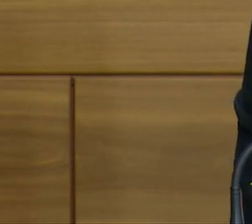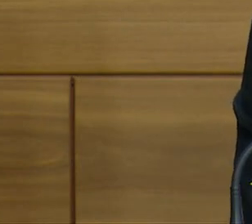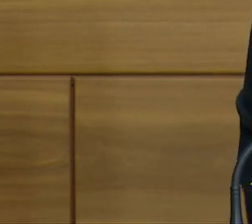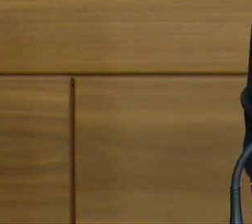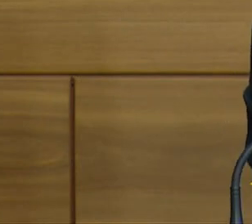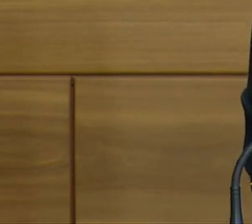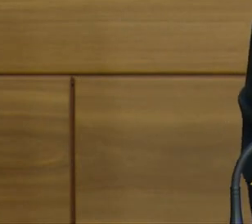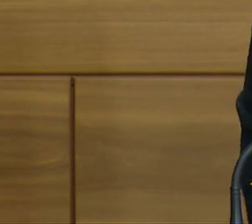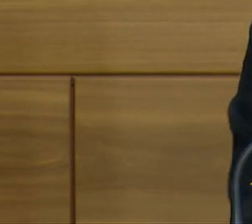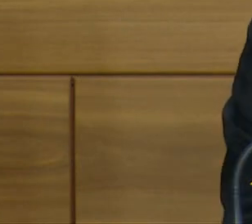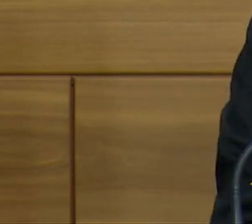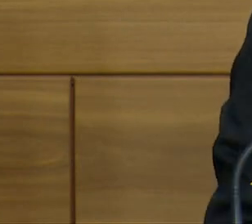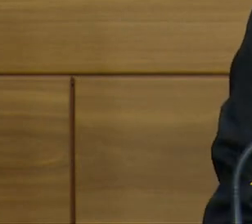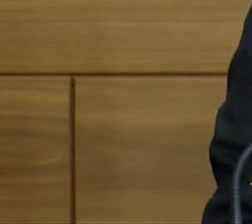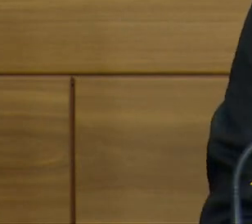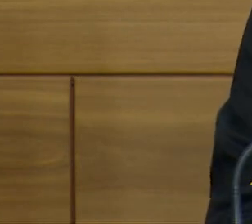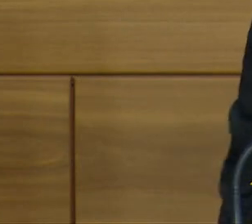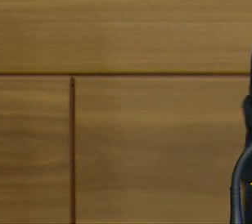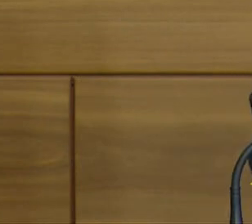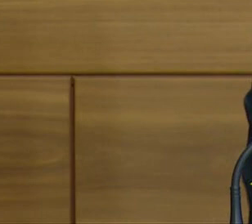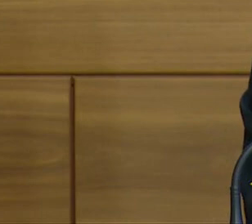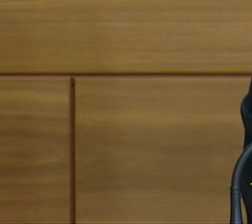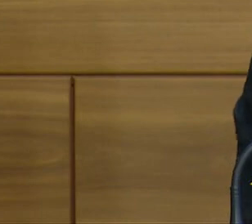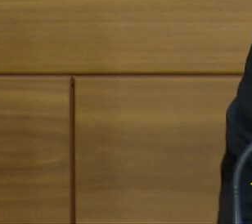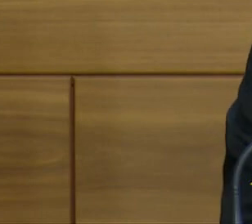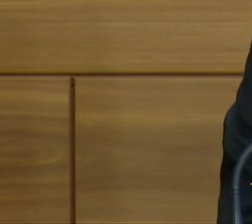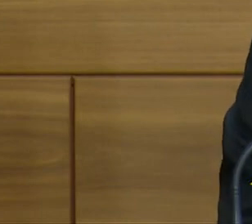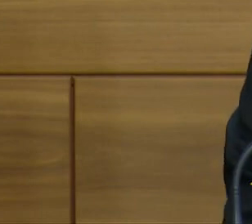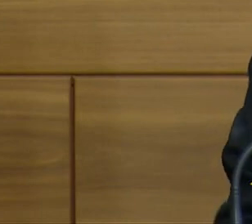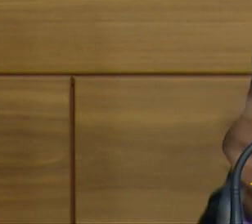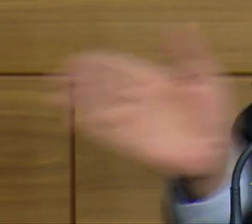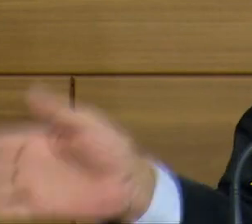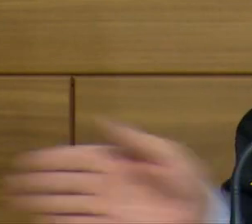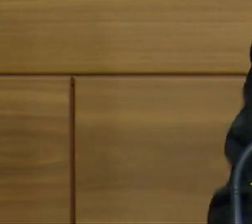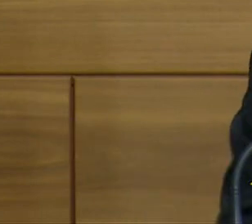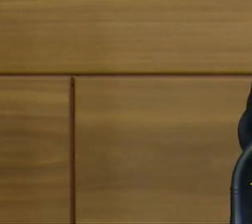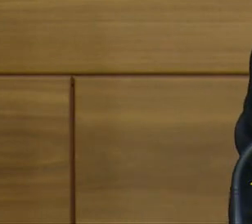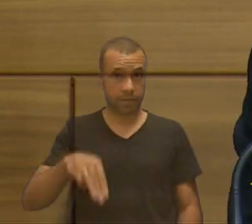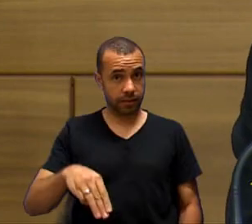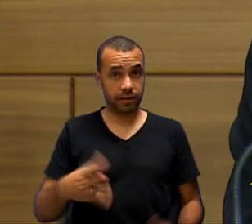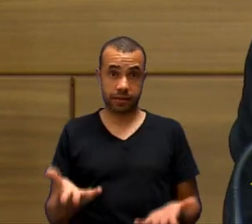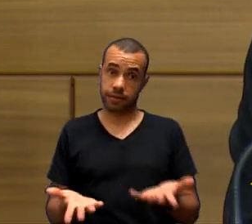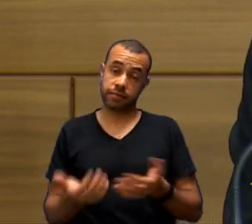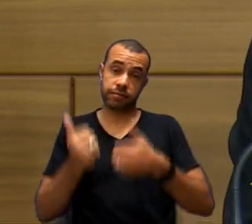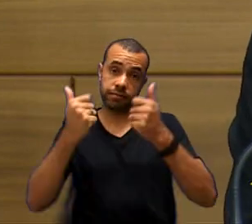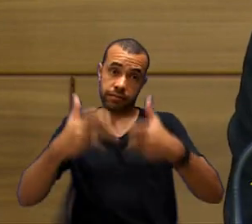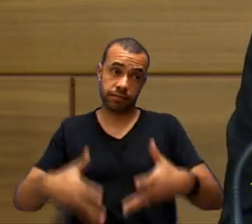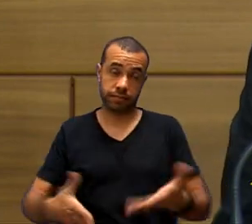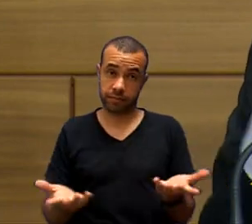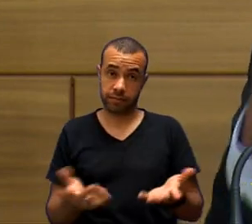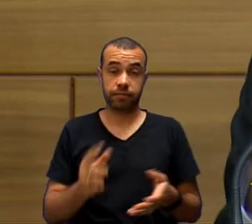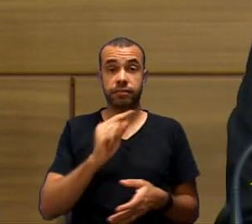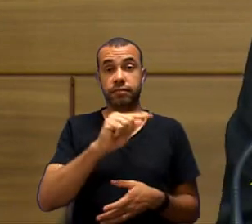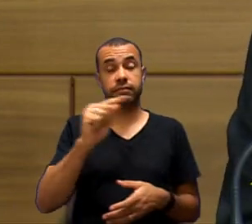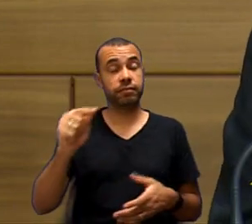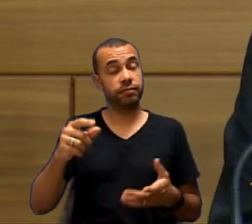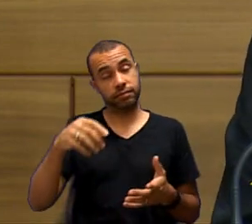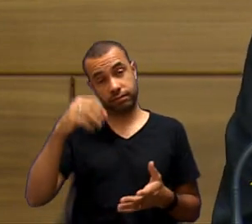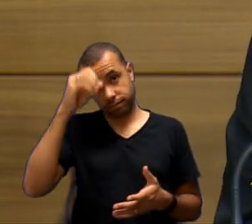tempo antes até do que a Serim ficasse a responsável, inclusive, na UEP. E algumas